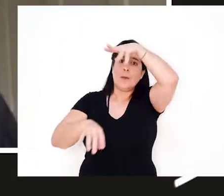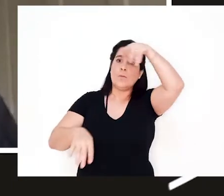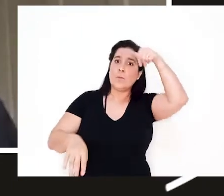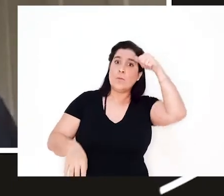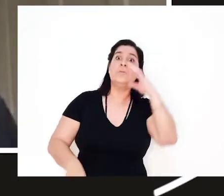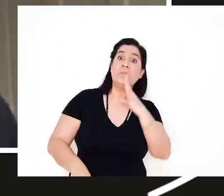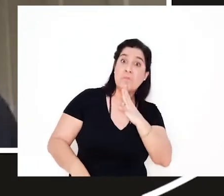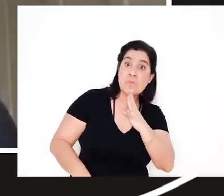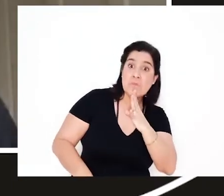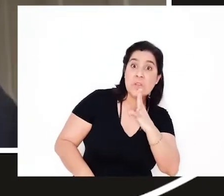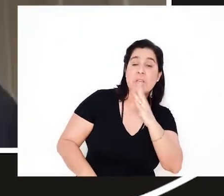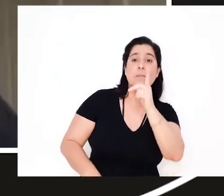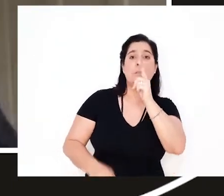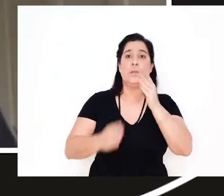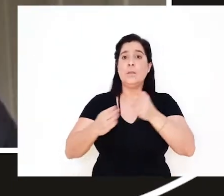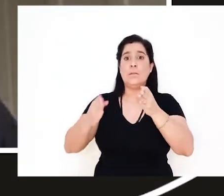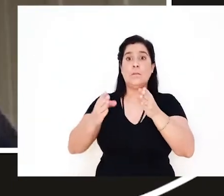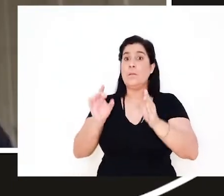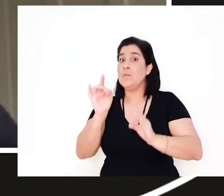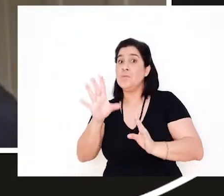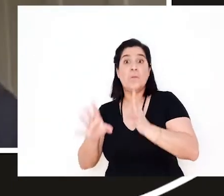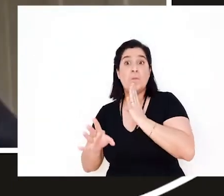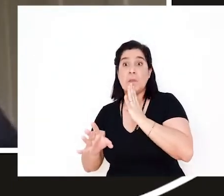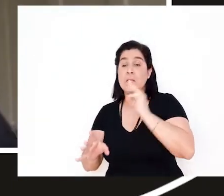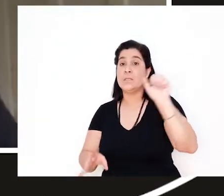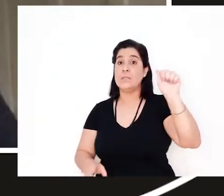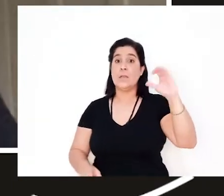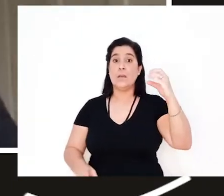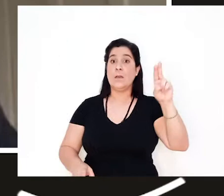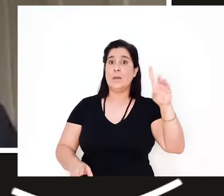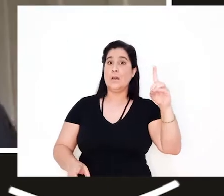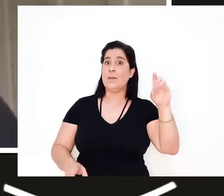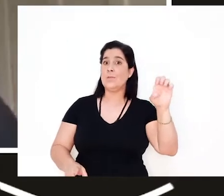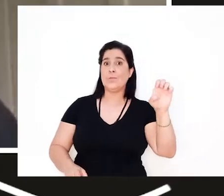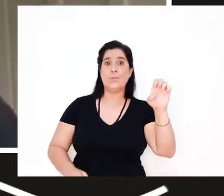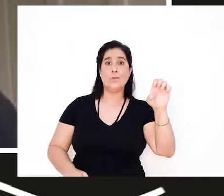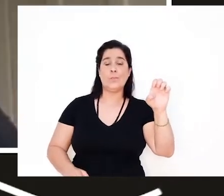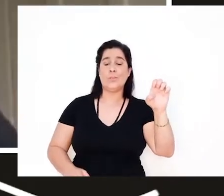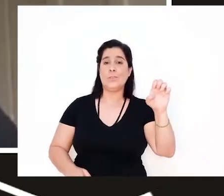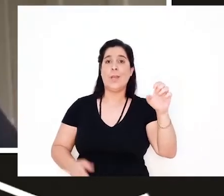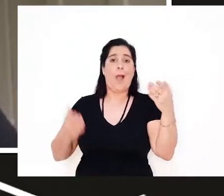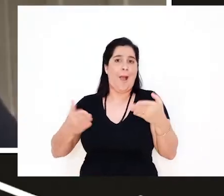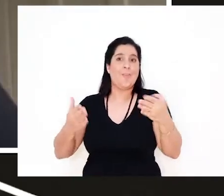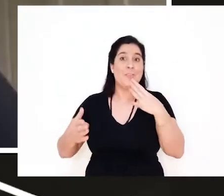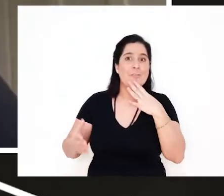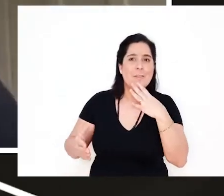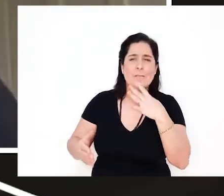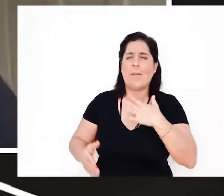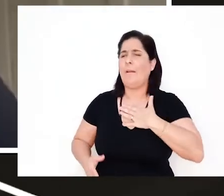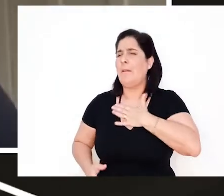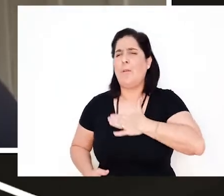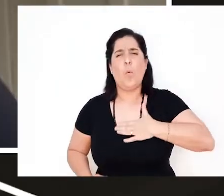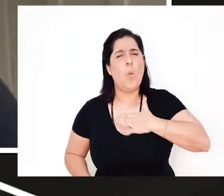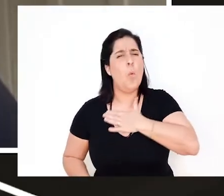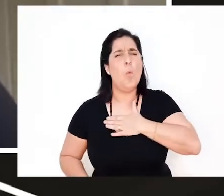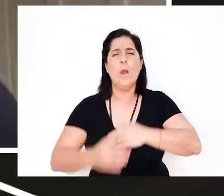ter um contato com os rios, né? Tomar banho de rio, e andar, pisar nas pedras. Eu sou suspeita para falar, porque eu gosto demais de toda essa parte da